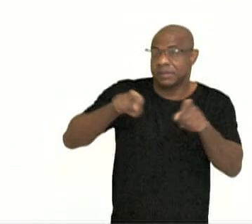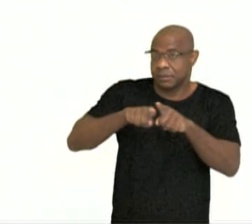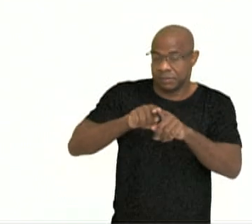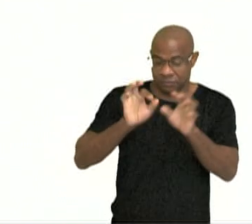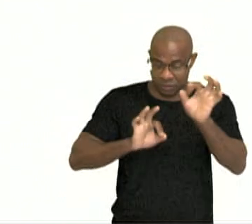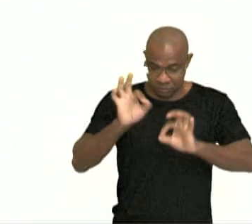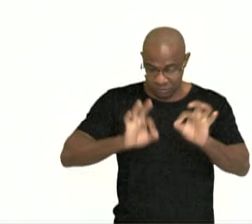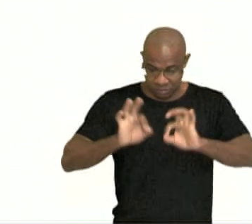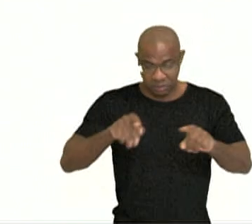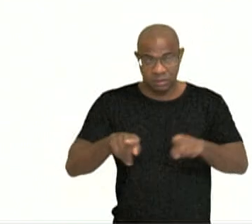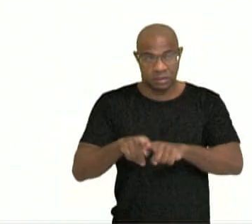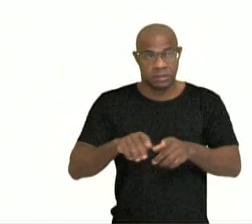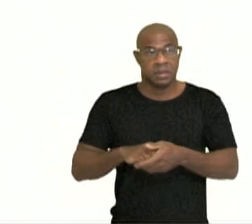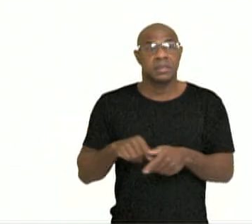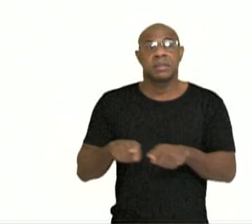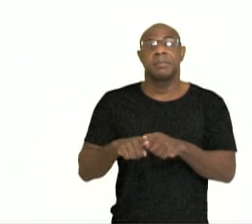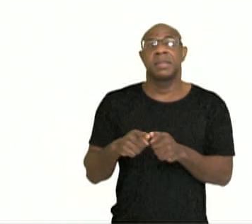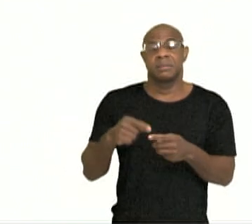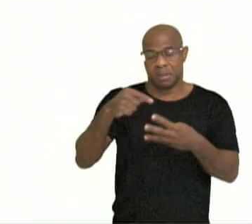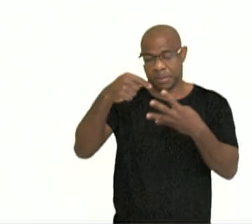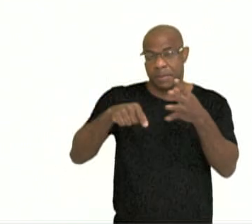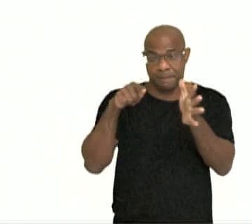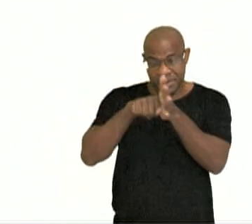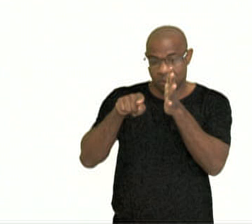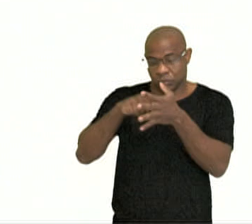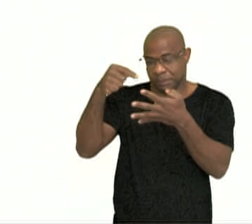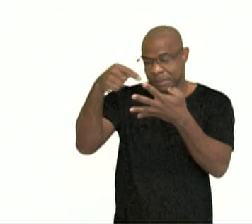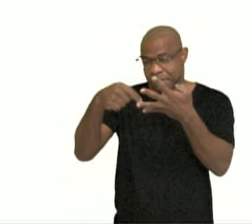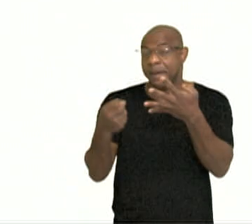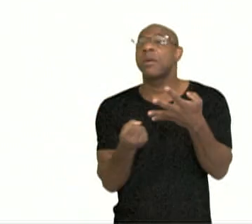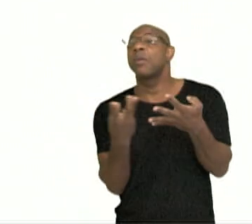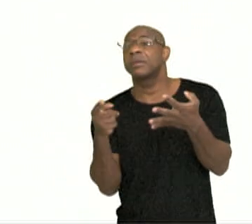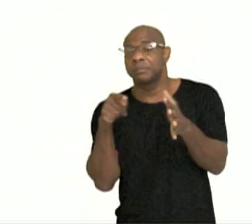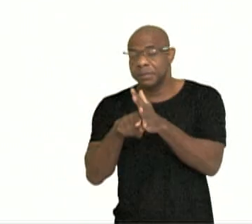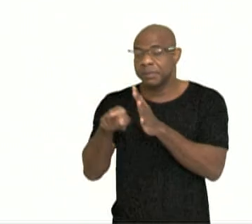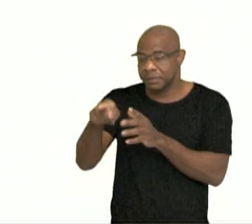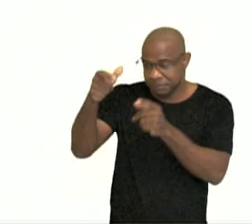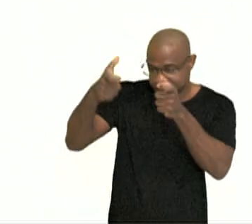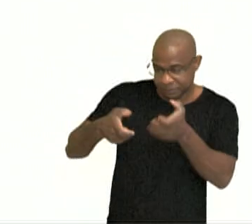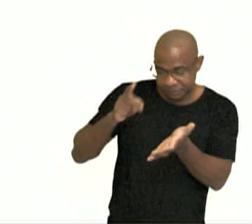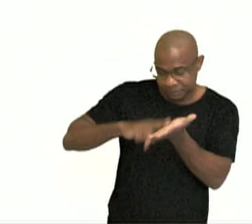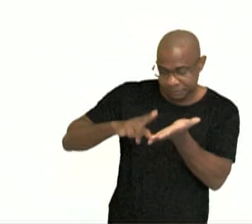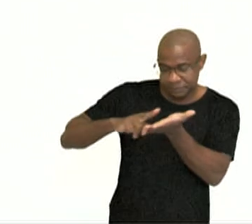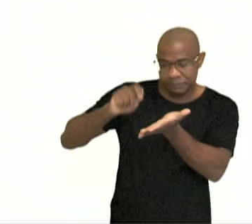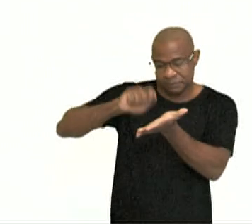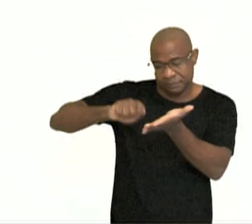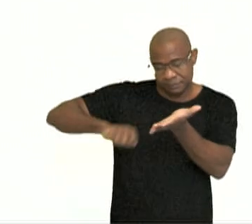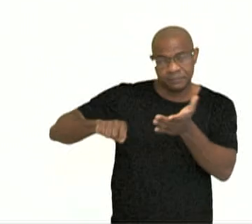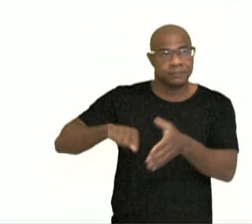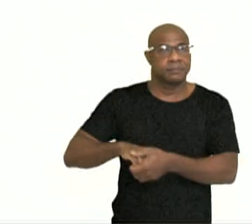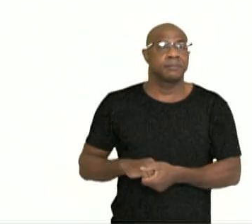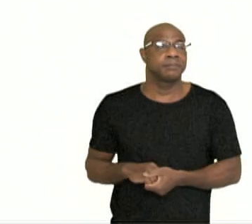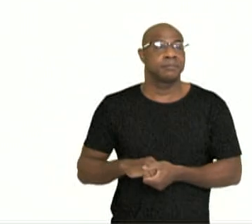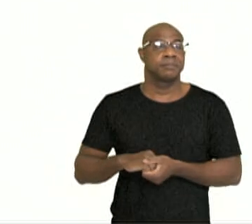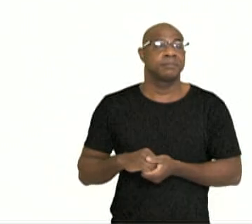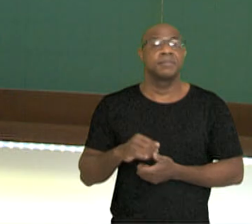contará, o que perguntará. Use o Canva para escolher o modelo de sua carta, que está disponível aí no